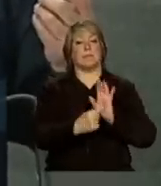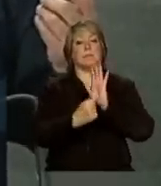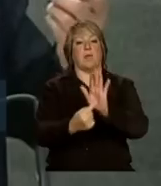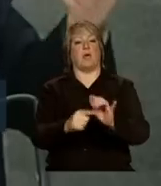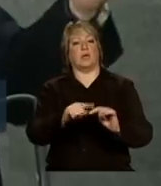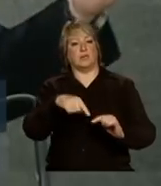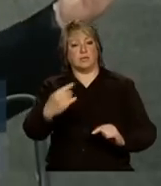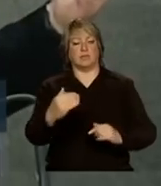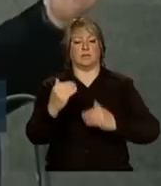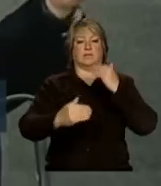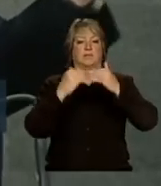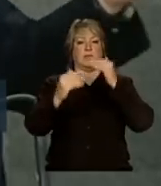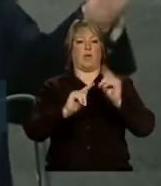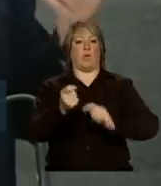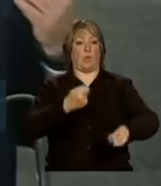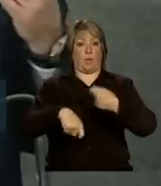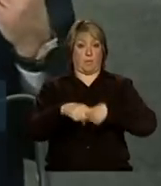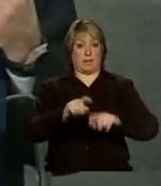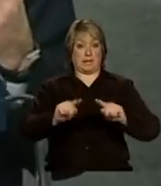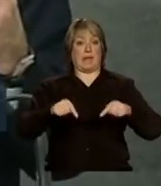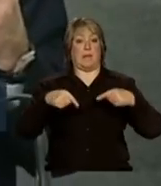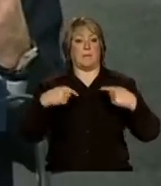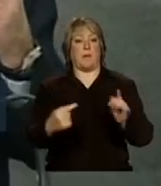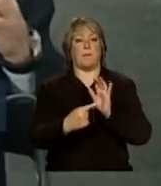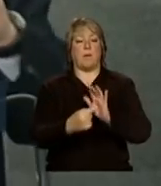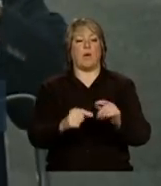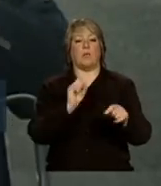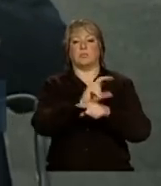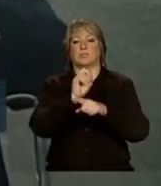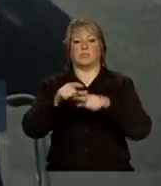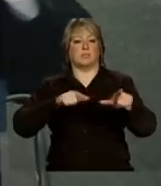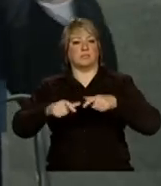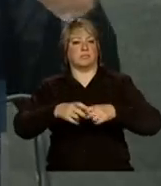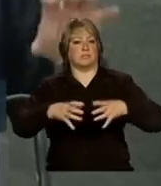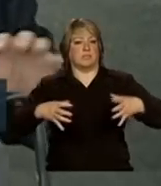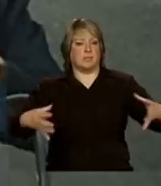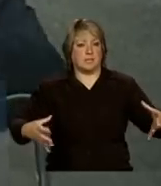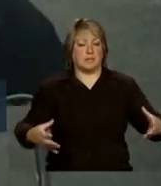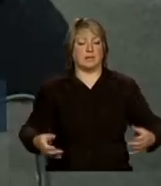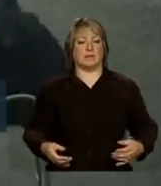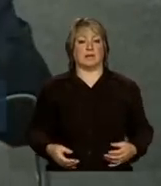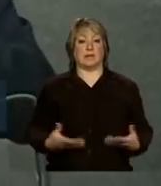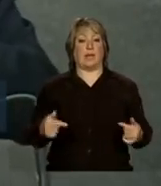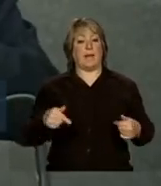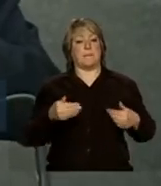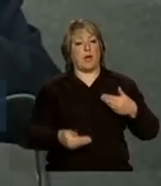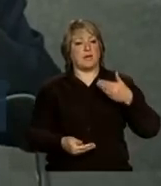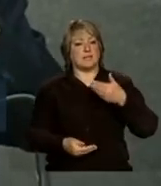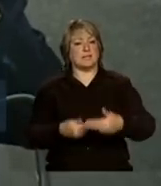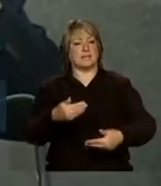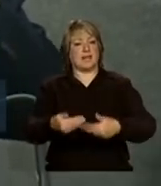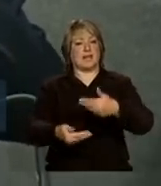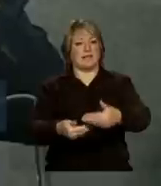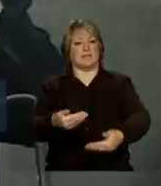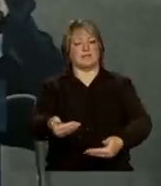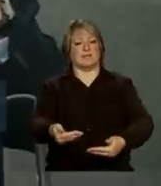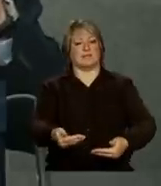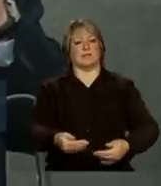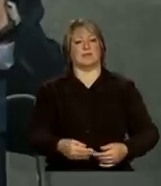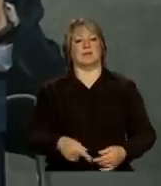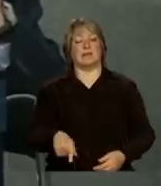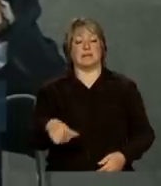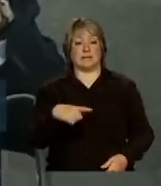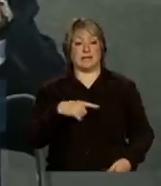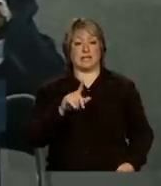economia e que no fim define a geração de emprego esse esse esse processo hoje tem estudos da Fundação